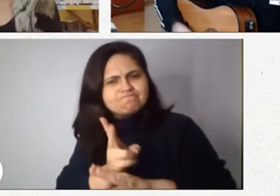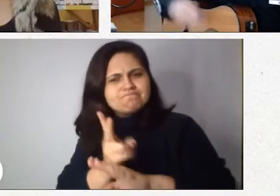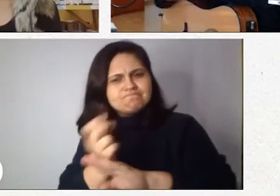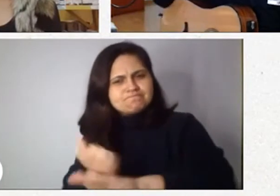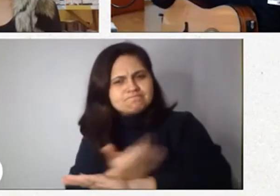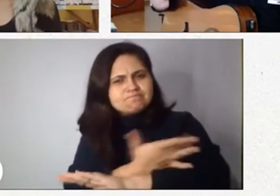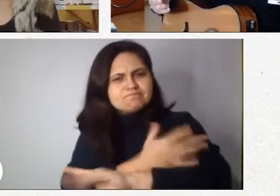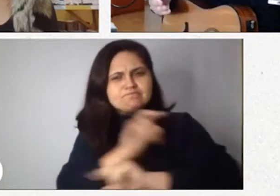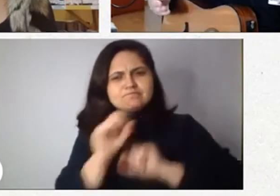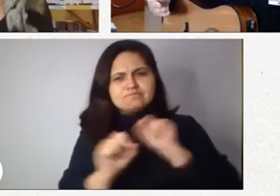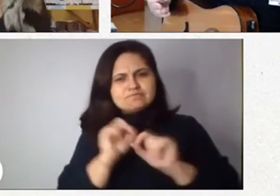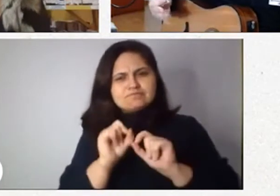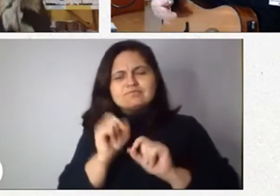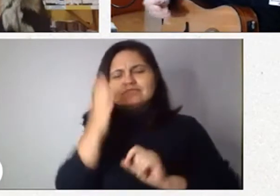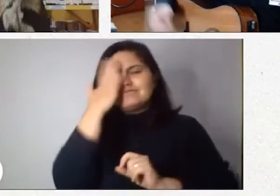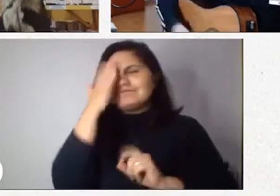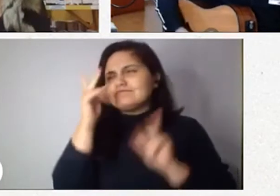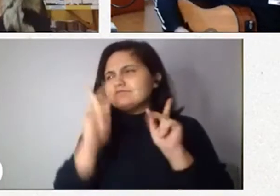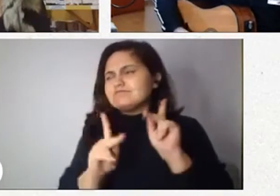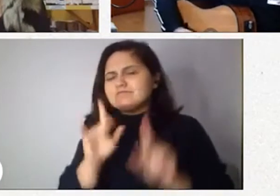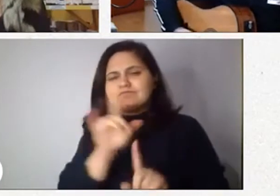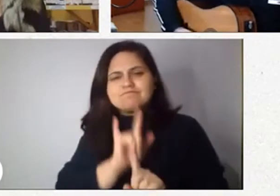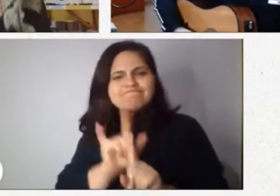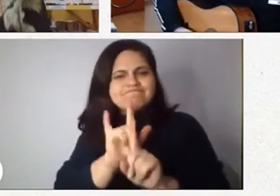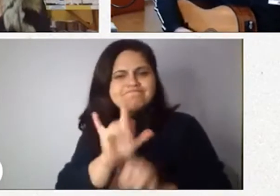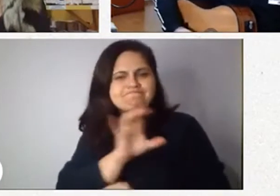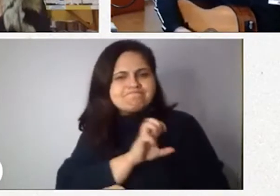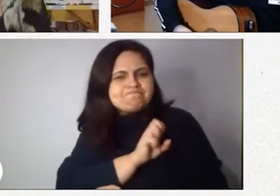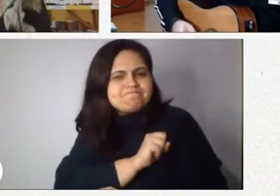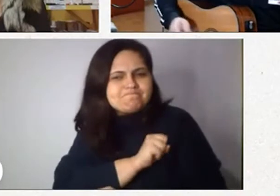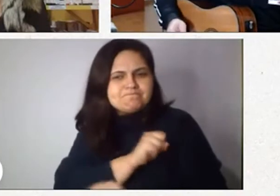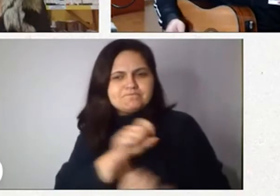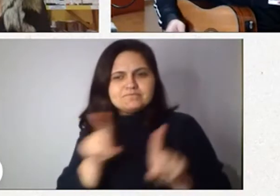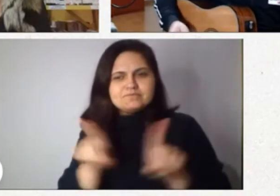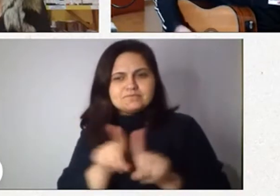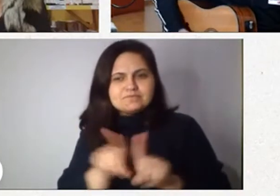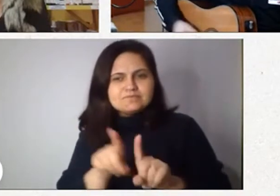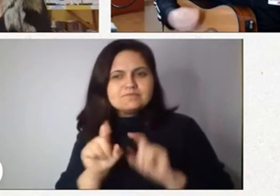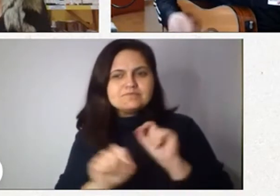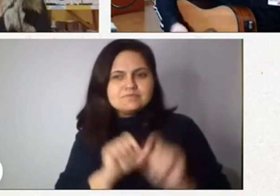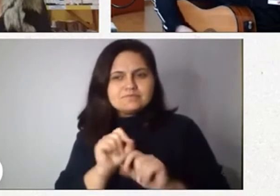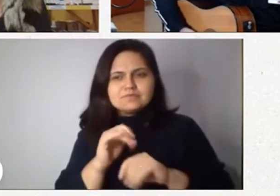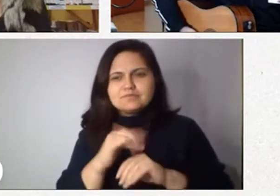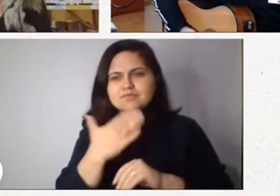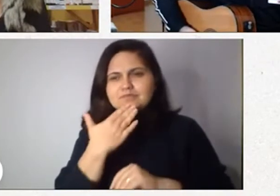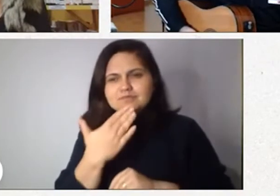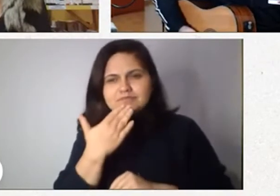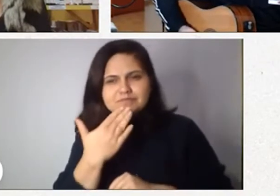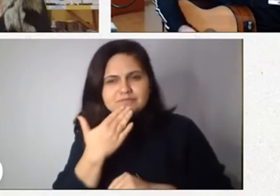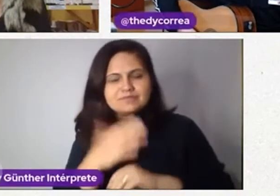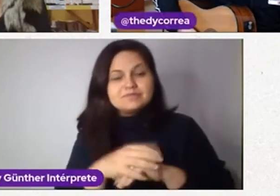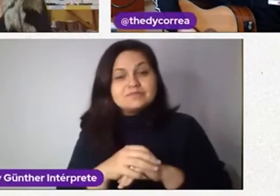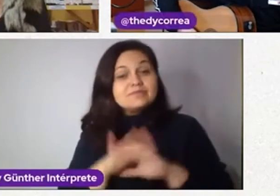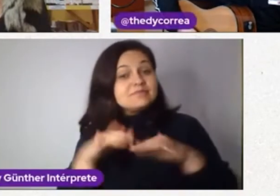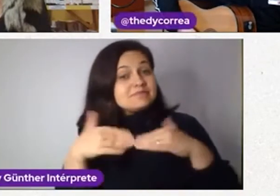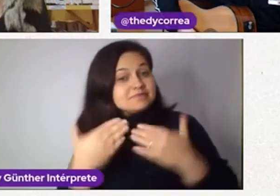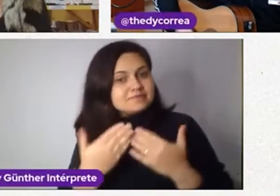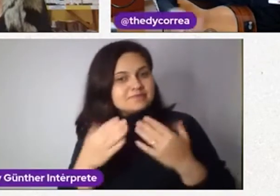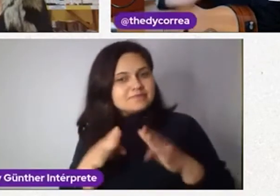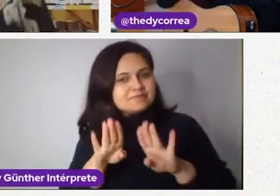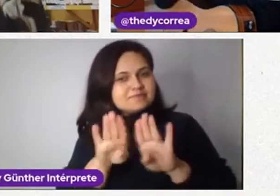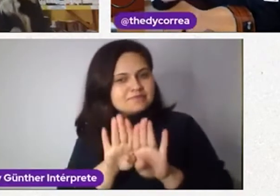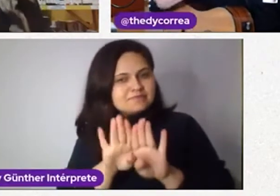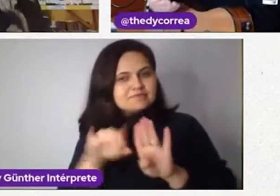e que eu sei que as pessoas adoram, porque sempre é uma das mais pedidas. Então, vamos encerrar a nossa